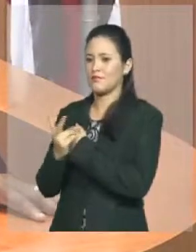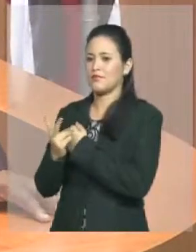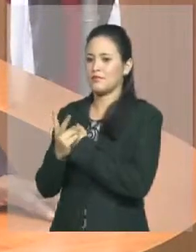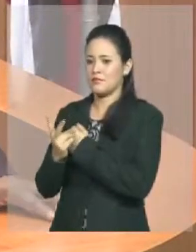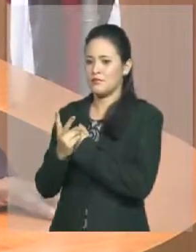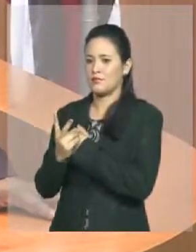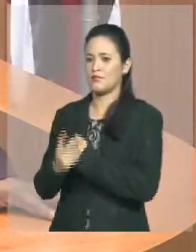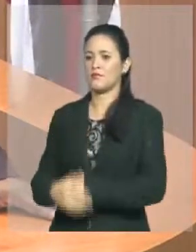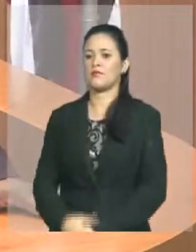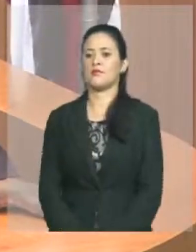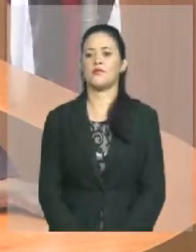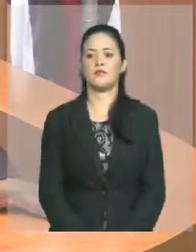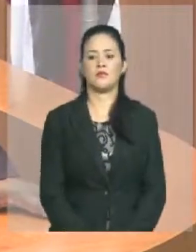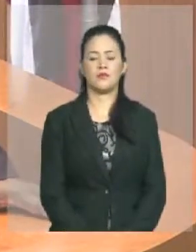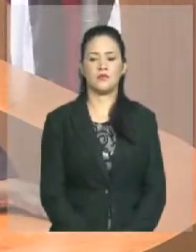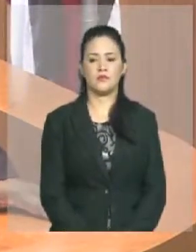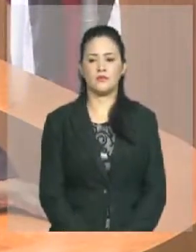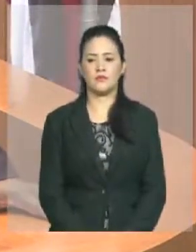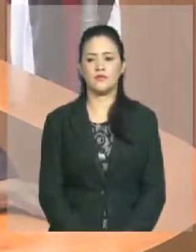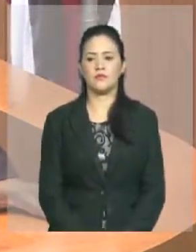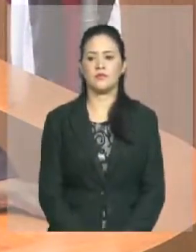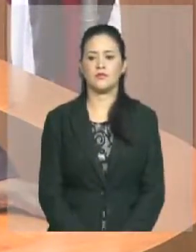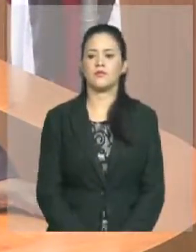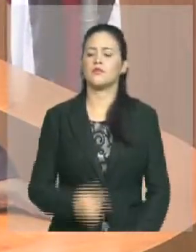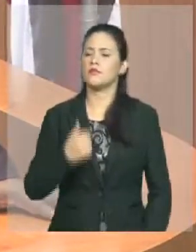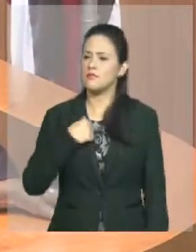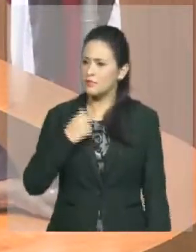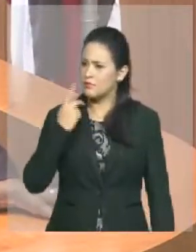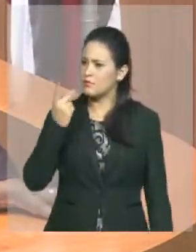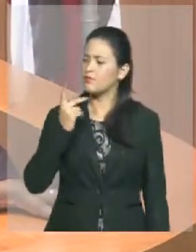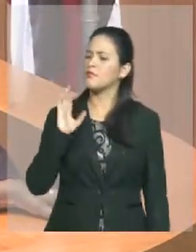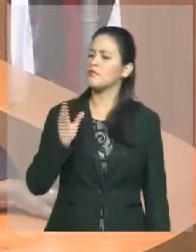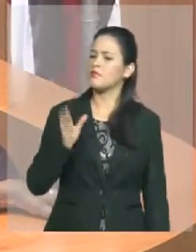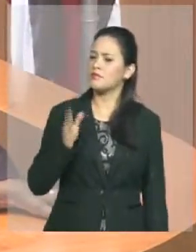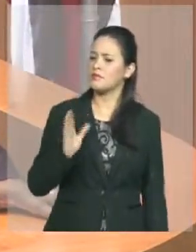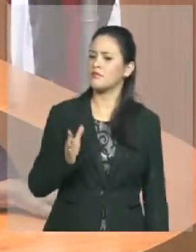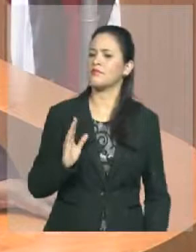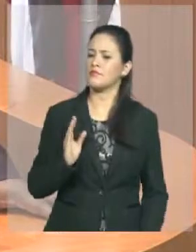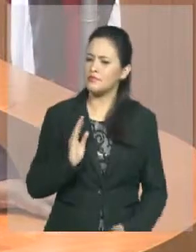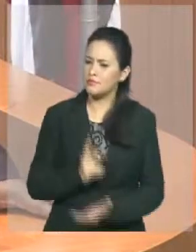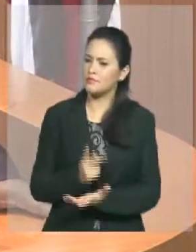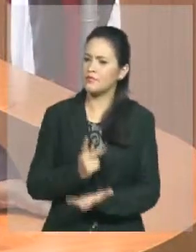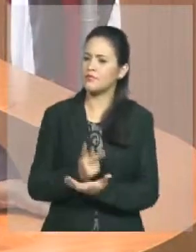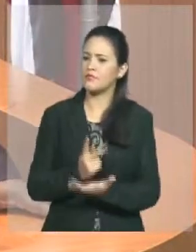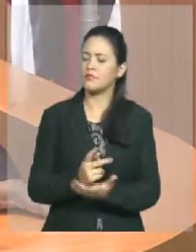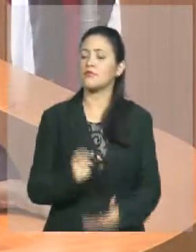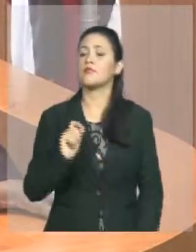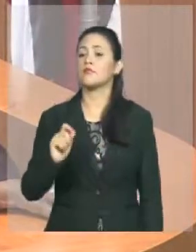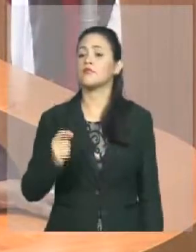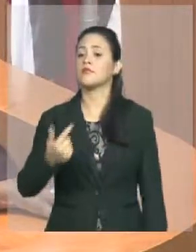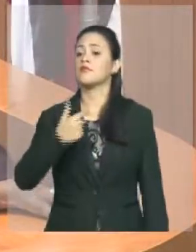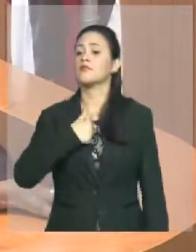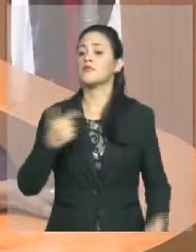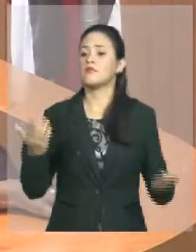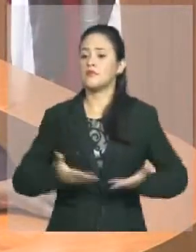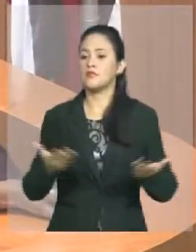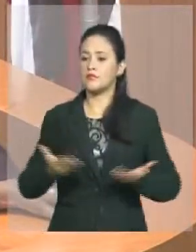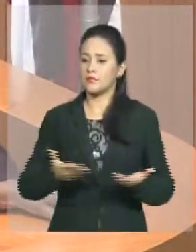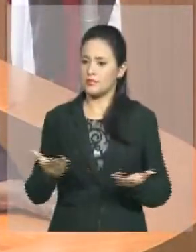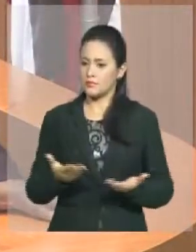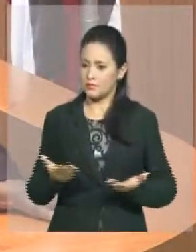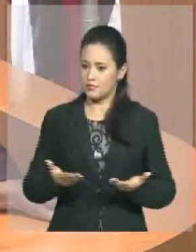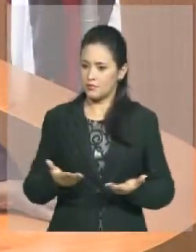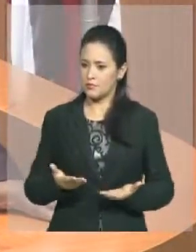dito desde o primeiro dia do nosso mandato que eu estou deputado estadual, mas eu sou cabo